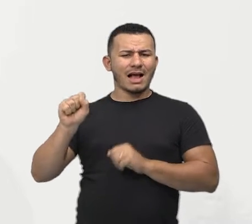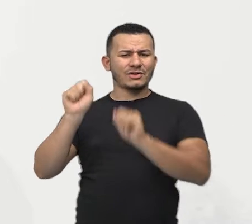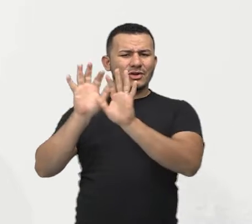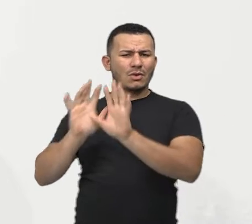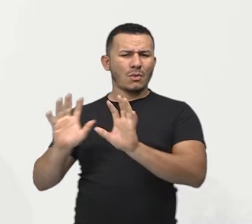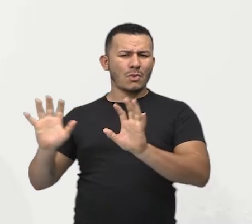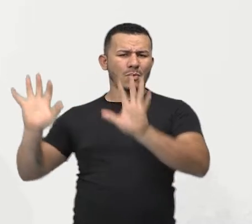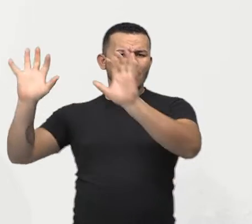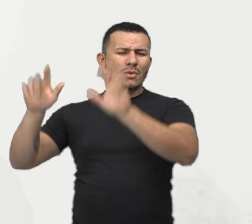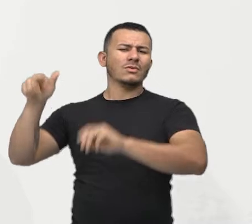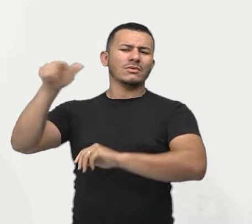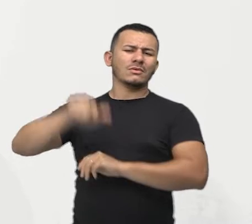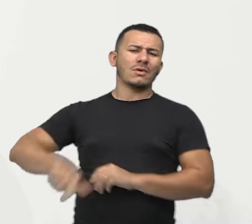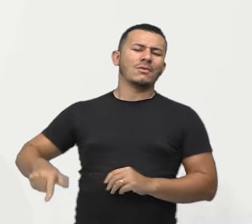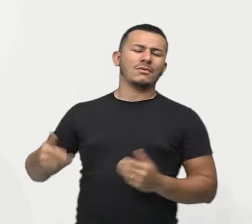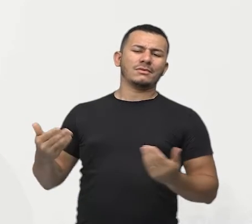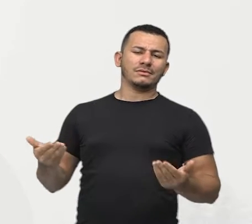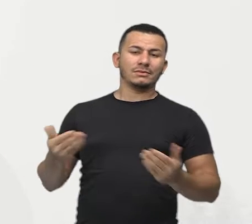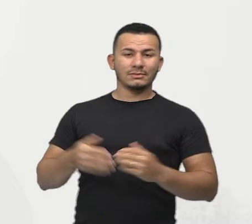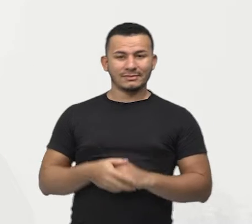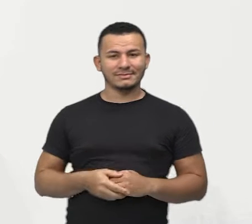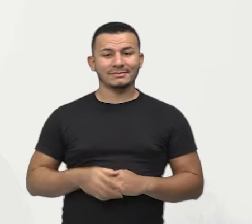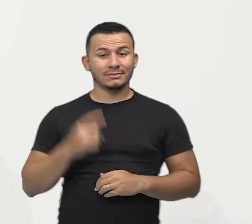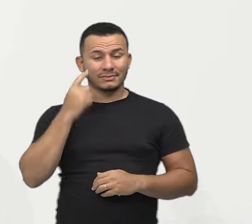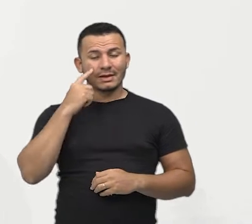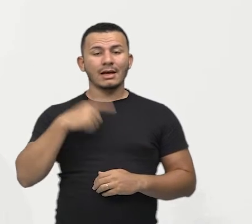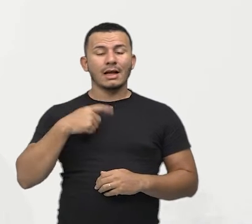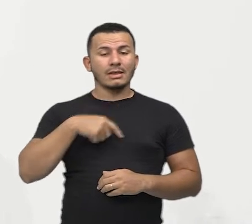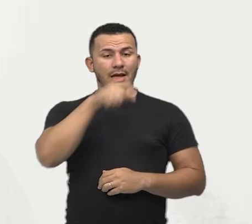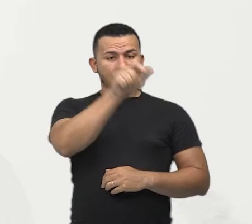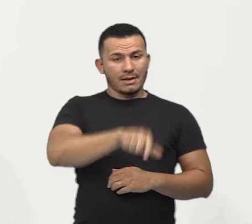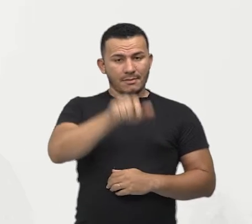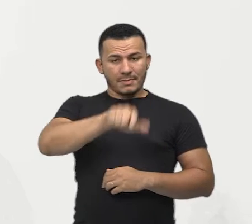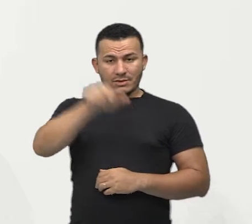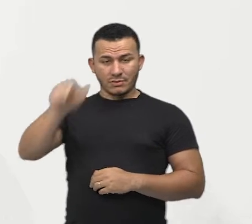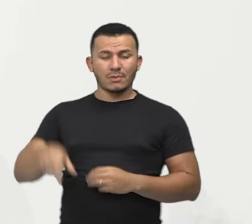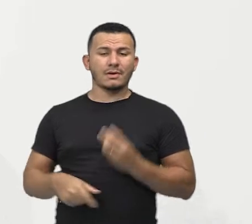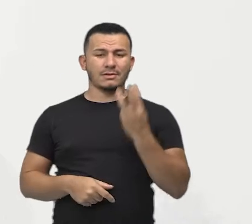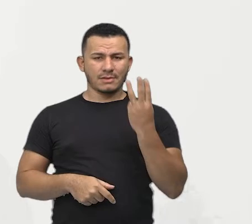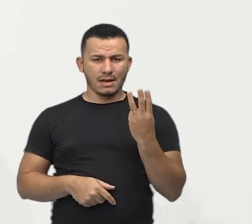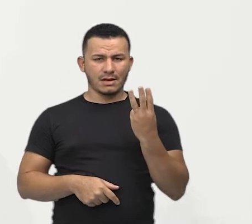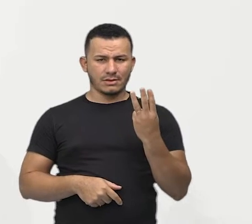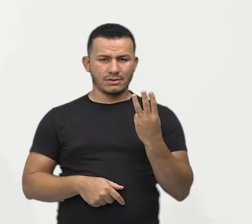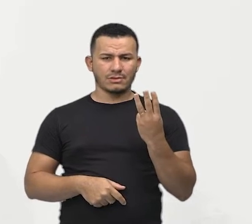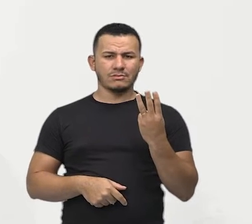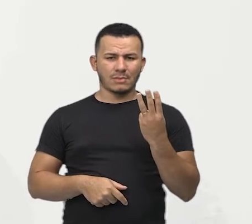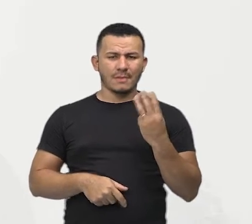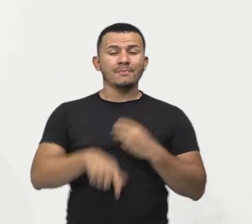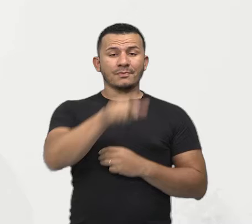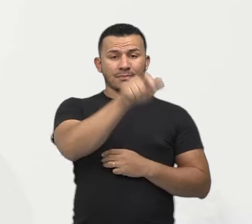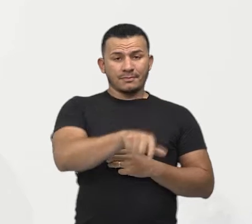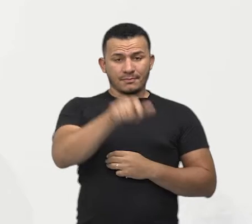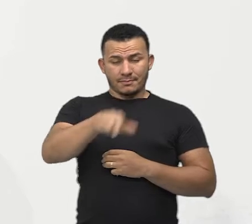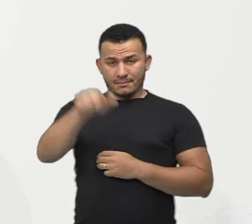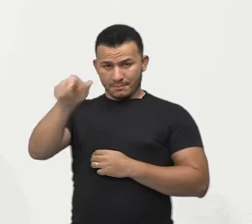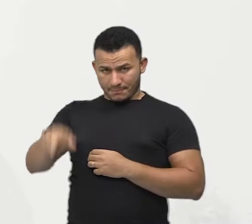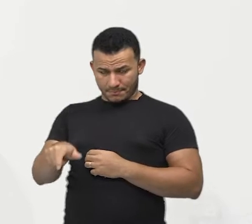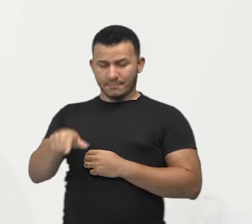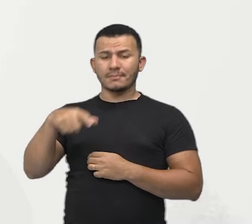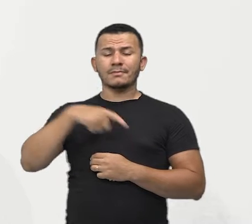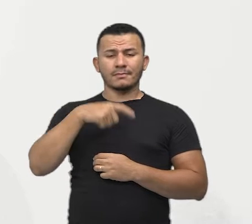que nesta charge nós temos três personagens observando o não verbal, certo?